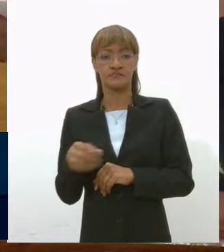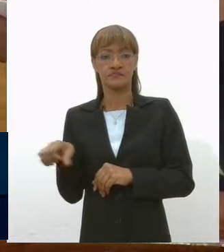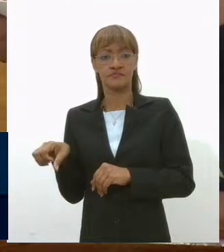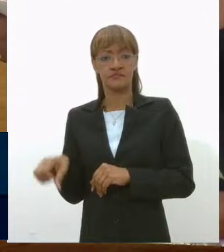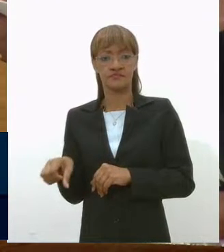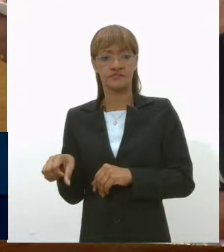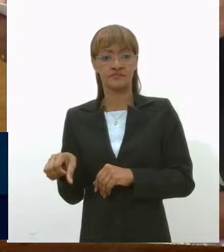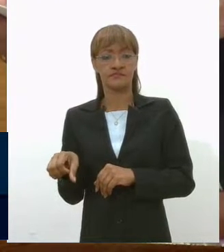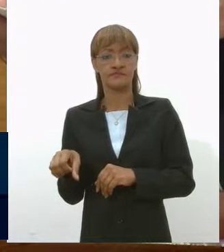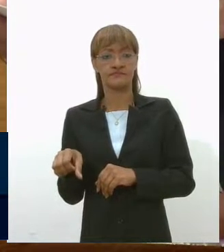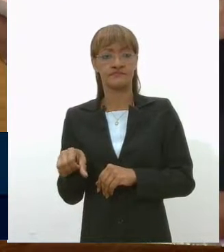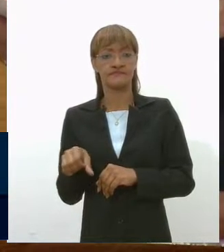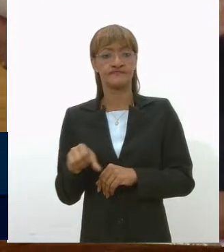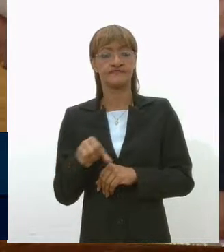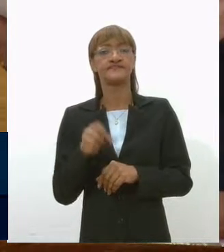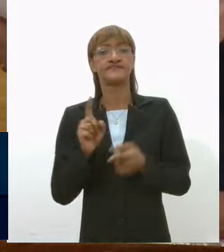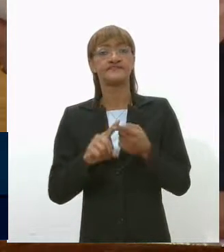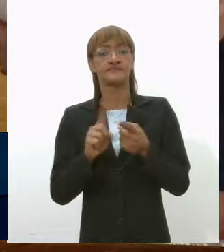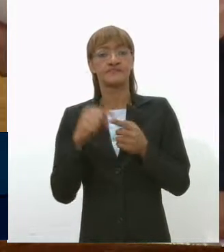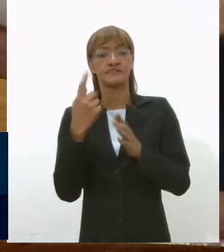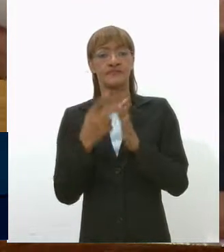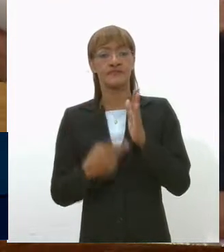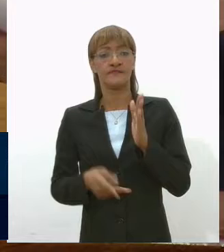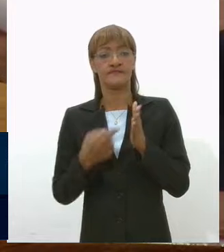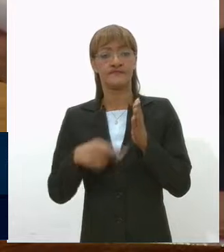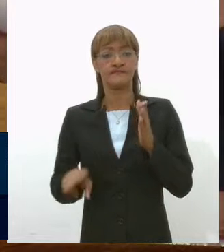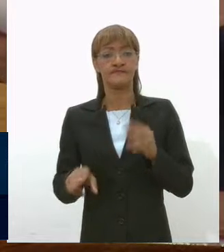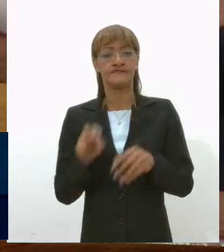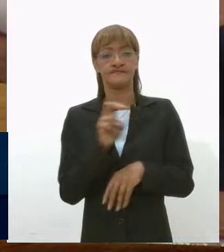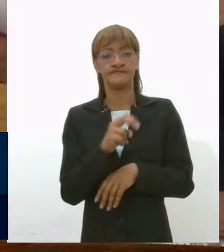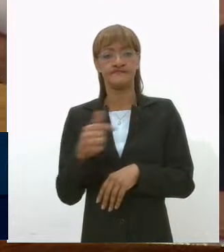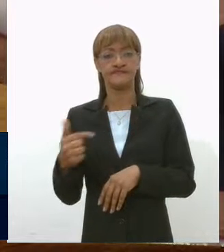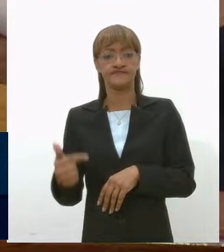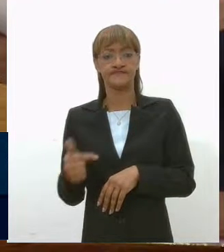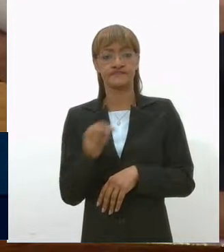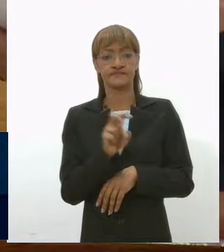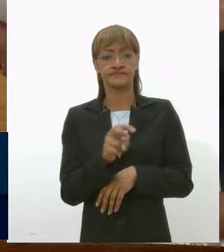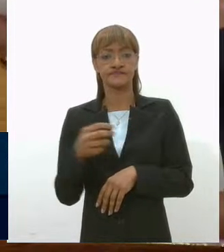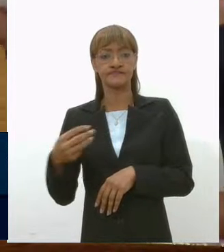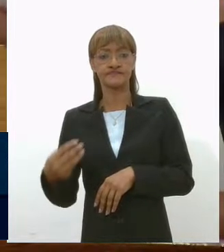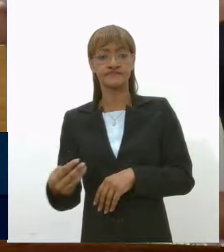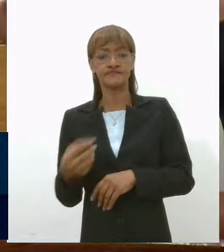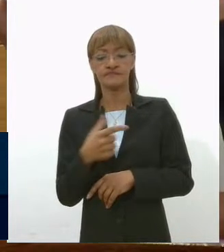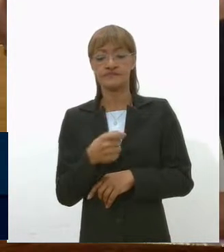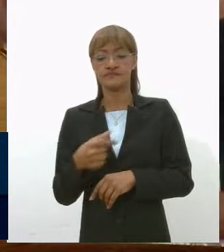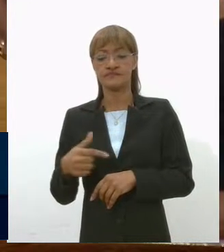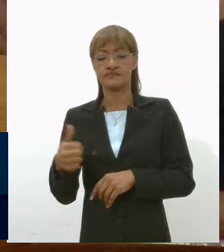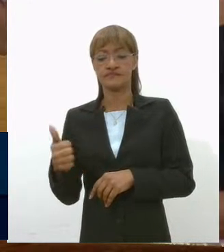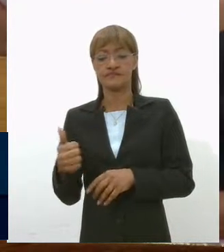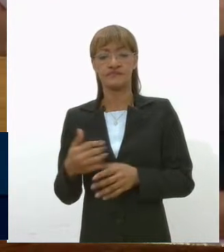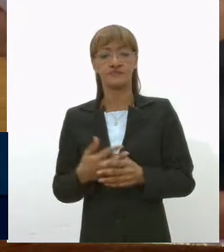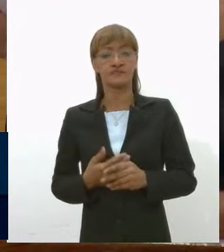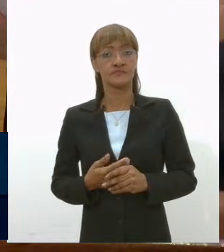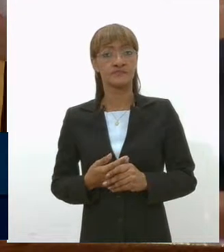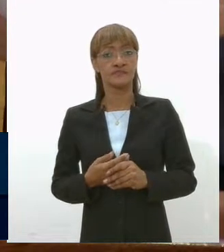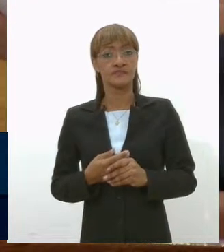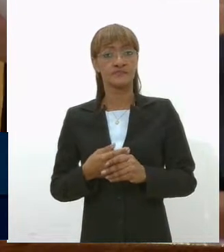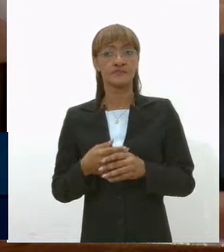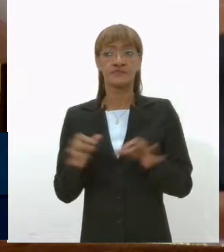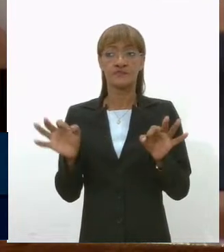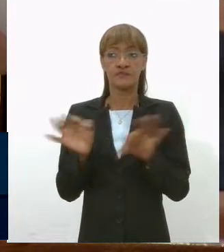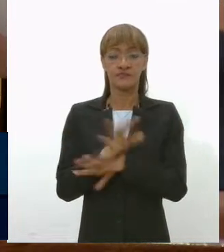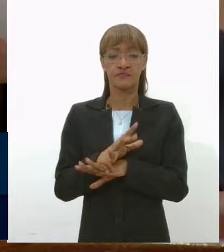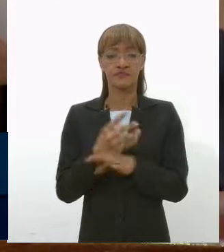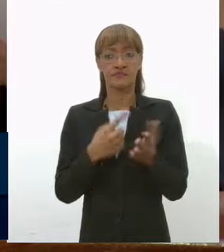339/2021. E os projetos de resolução número 52 e 53/2021. Nada mais a tratar, o senhor